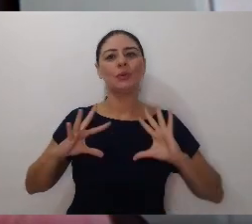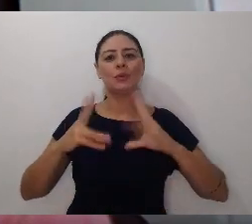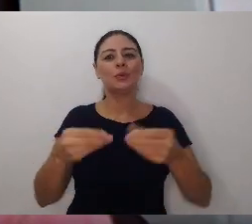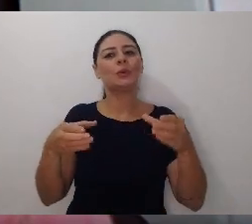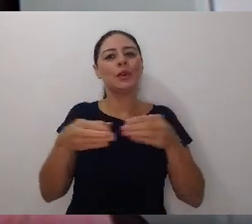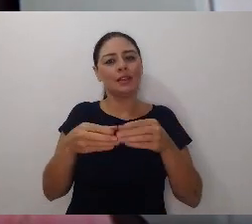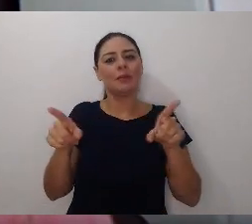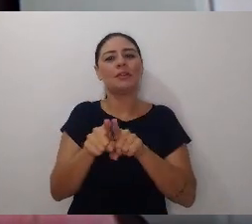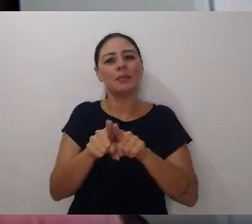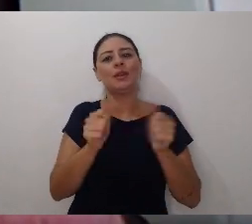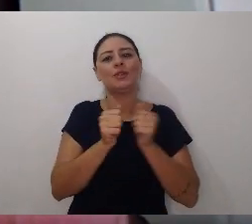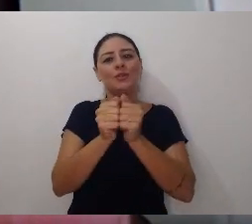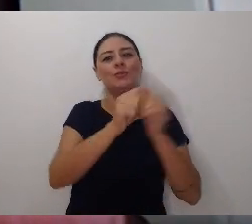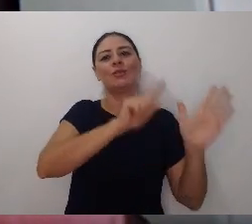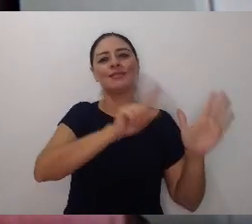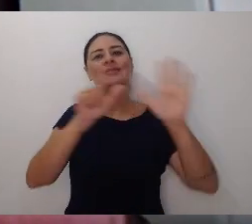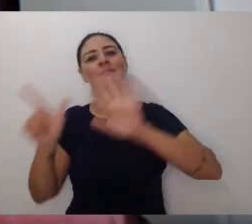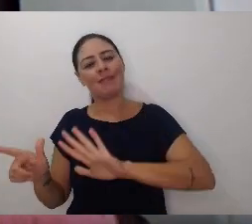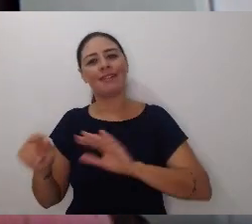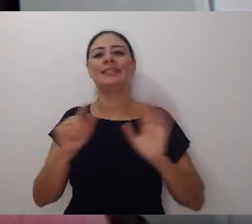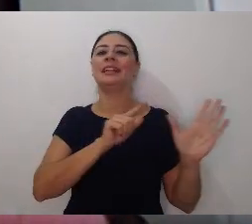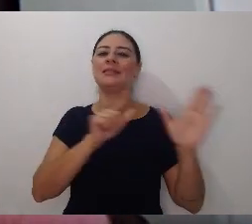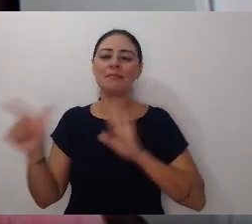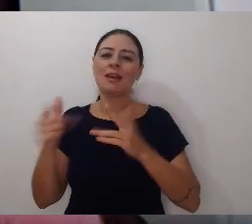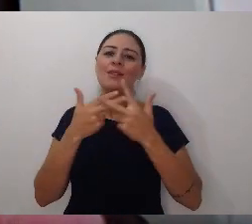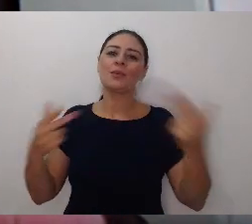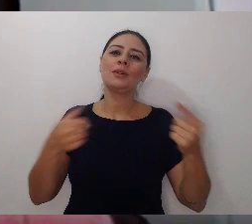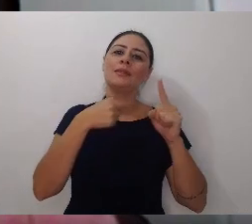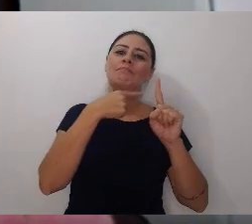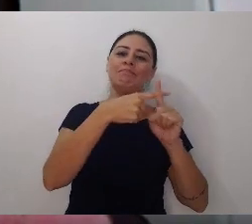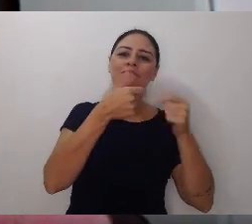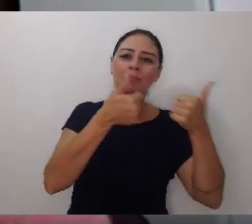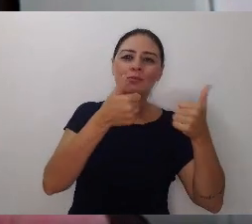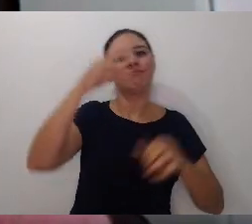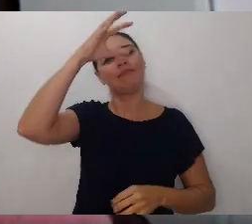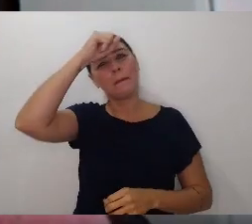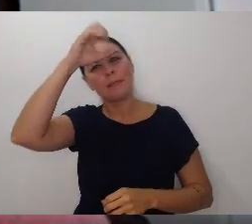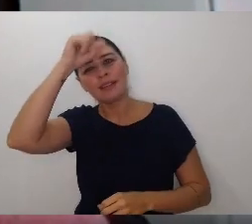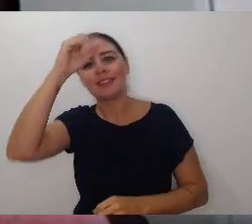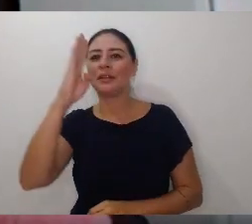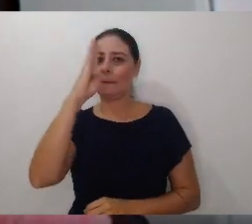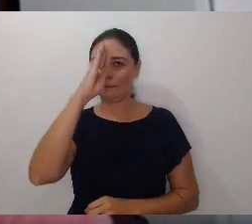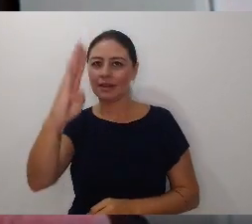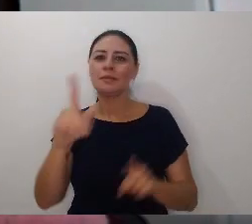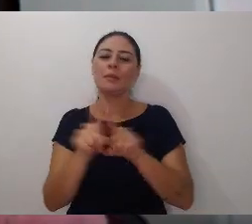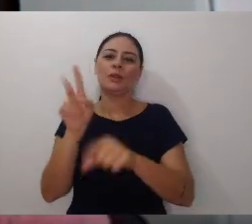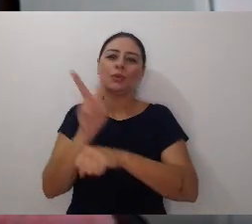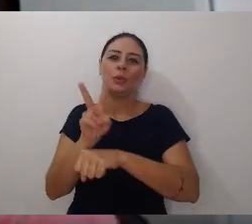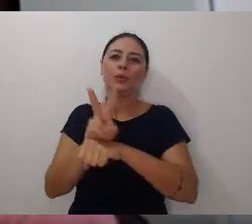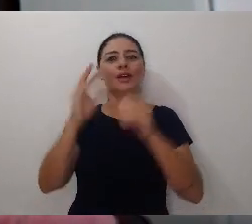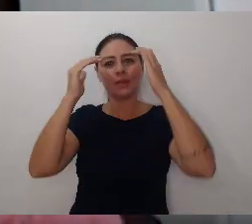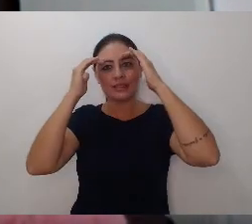doutora, agradeço muito a tua participação, a toda a equipe que está junto com a gente nessa semana. né? Uma semana de muitas coisas boas, de muito